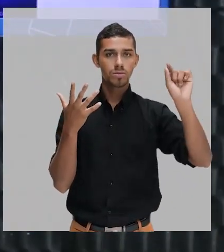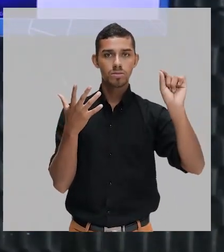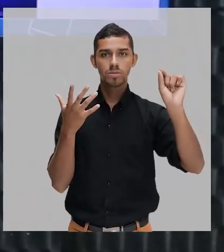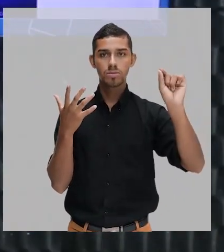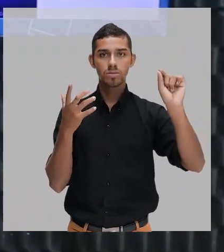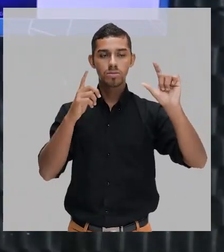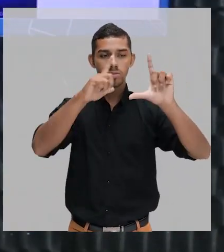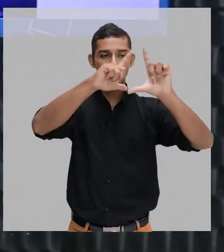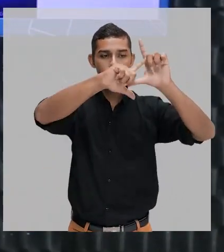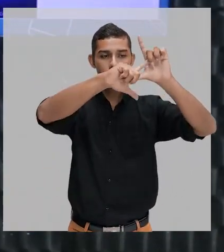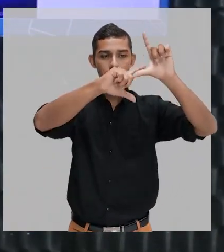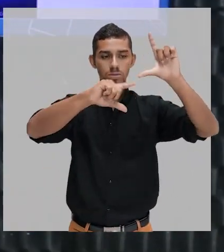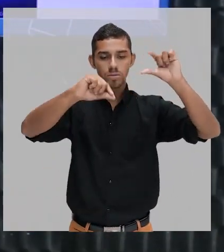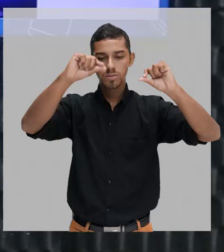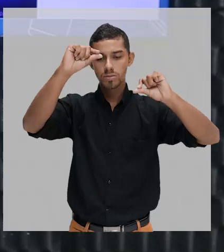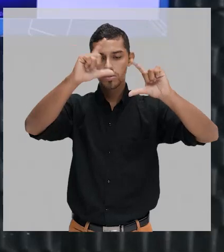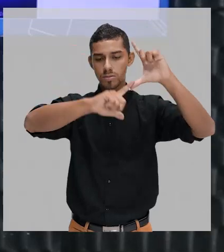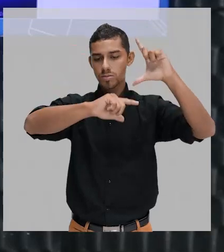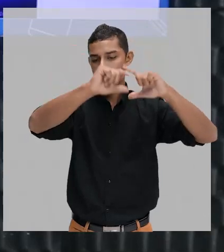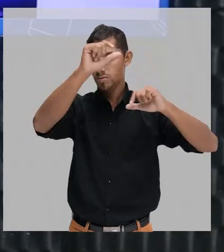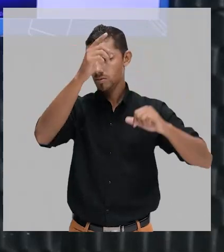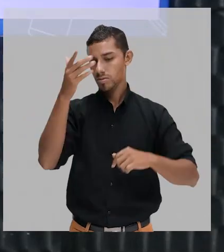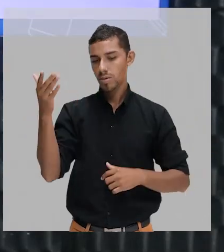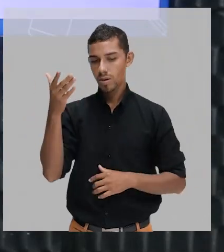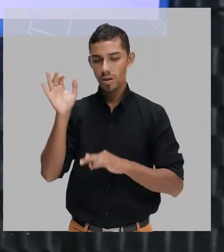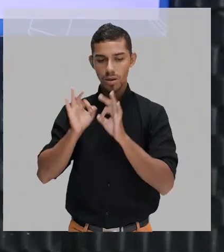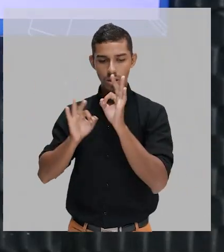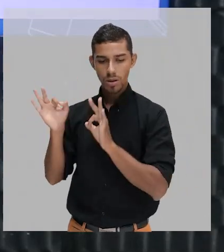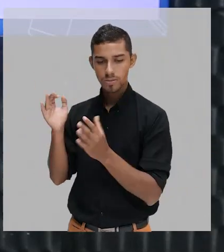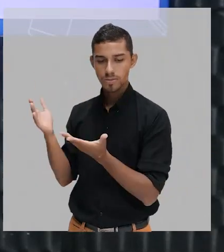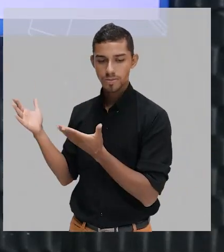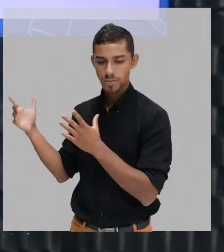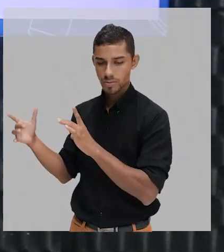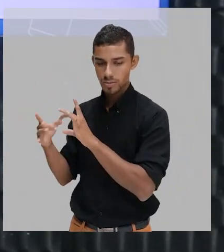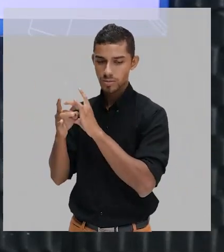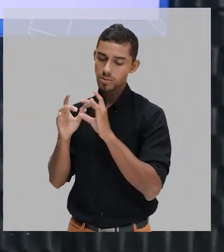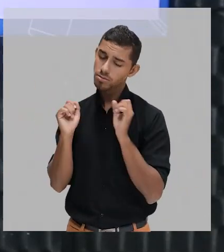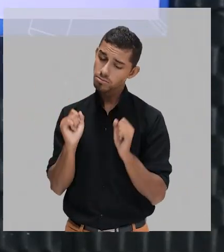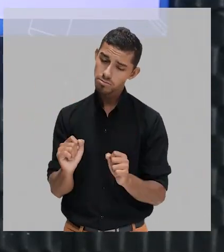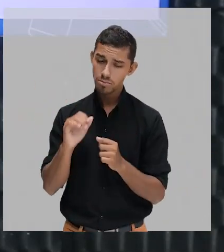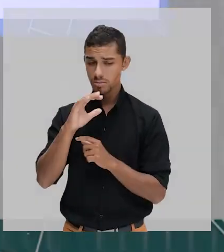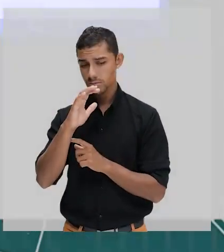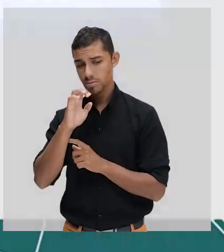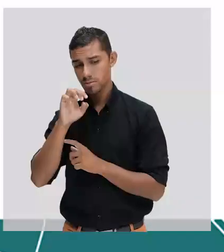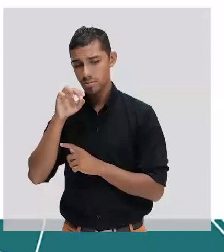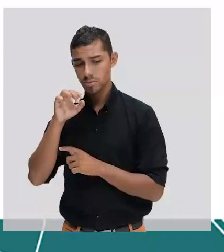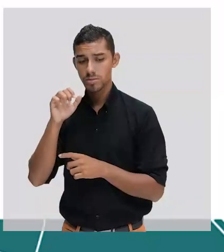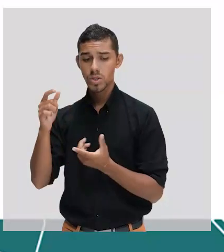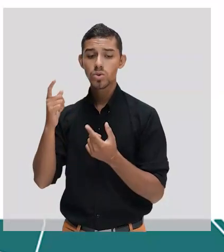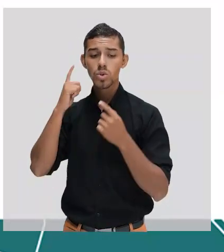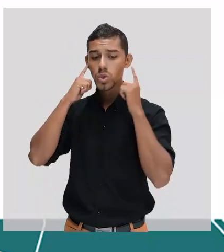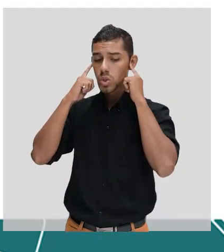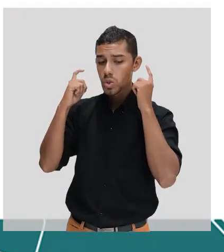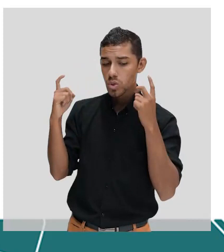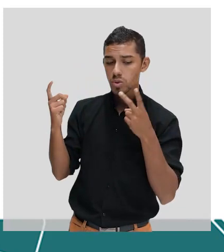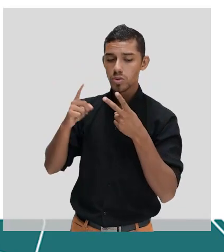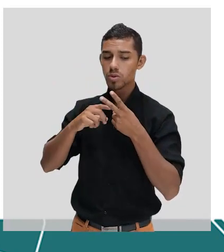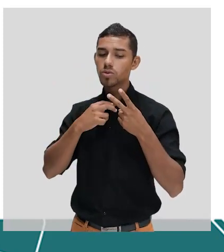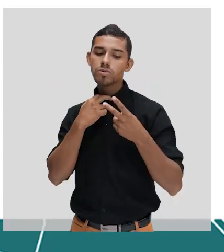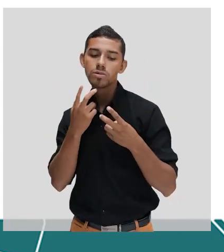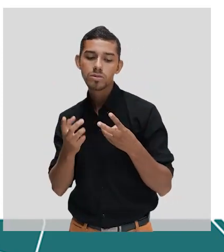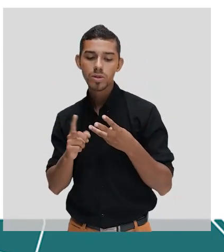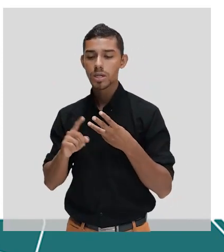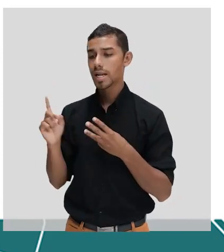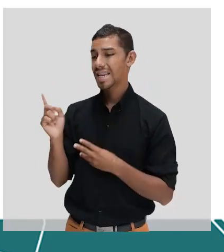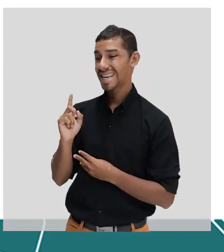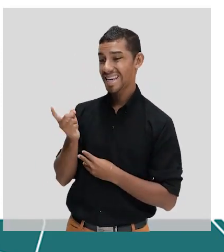da proposta do espetáculo e um não está dissociado do outro. Ele pode ser sonoro, perdão, verbal, o não sonoro.